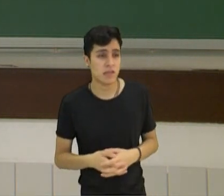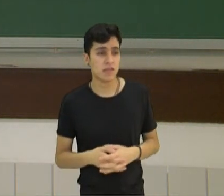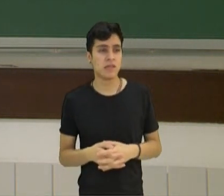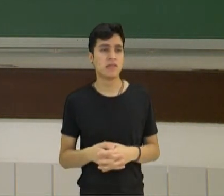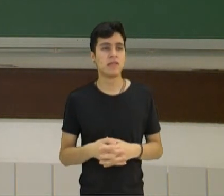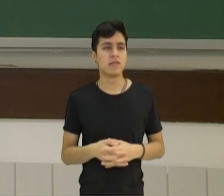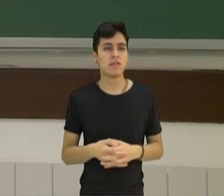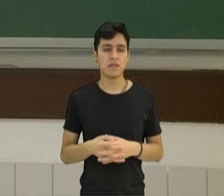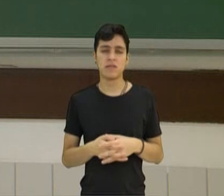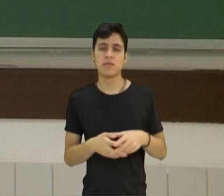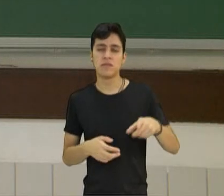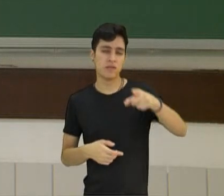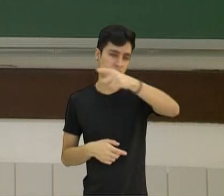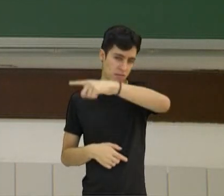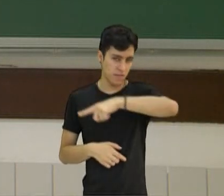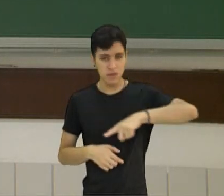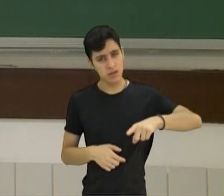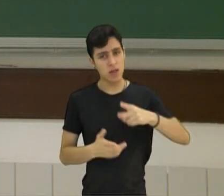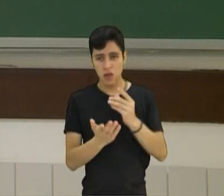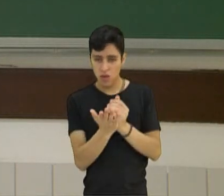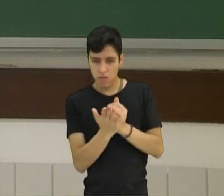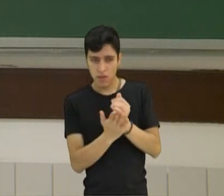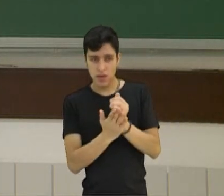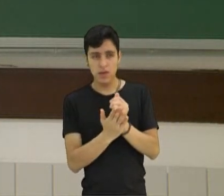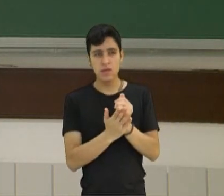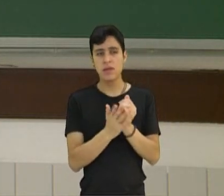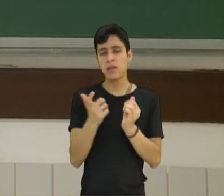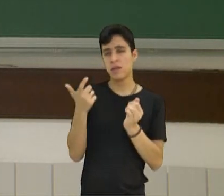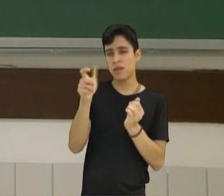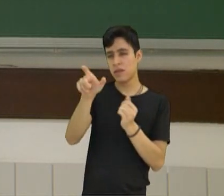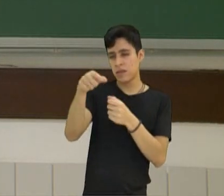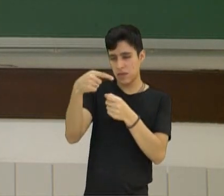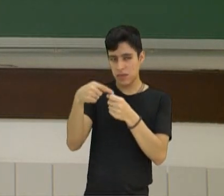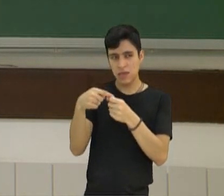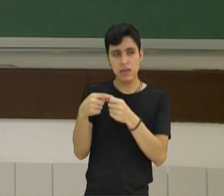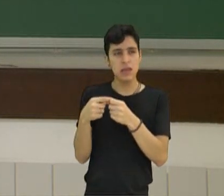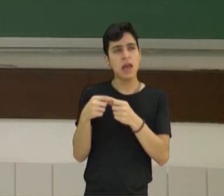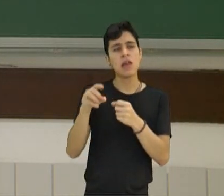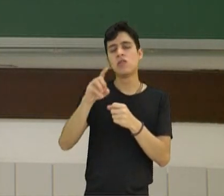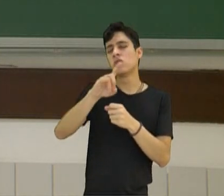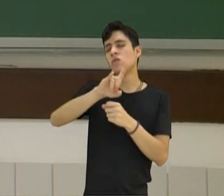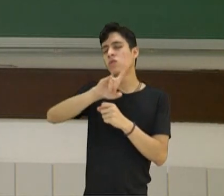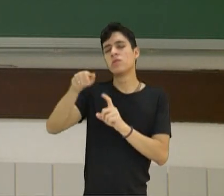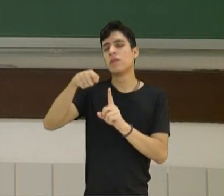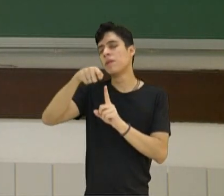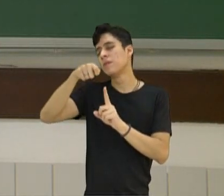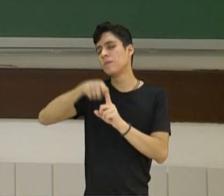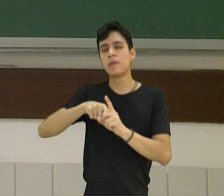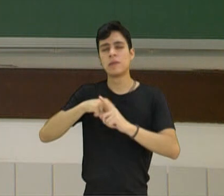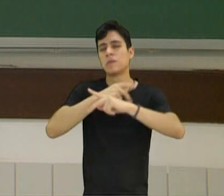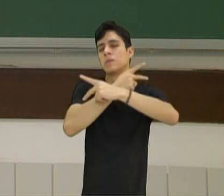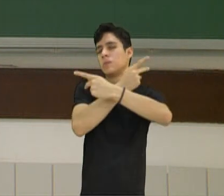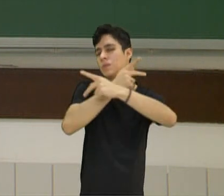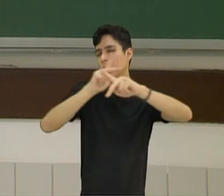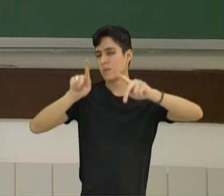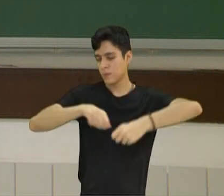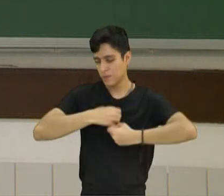Então, você deve iniciar colocando sua cidade, o dia, o mês e o ano que você está fazendo sua produção.